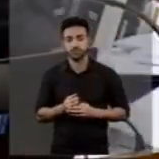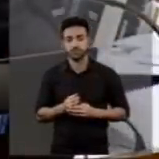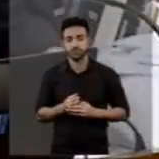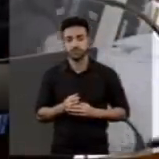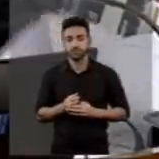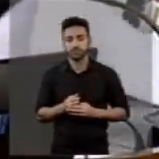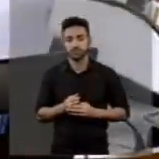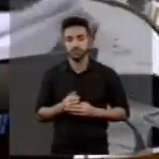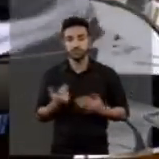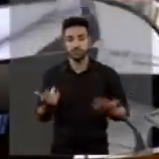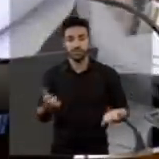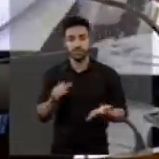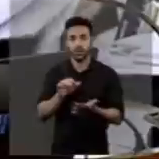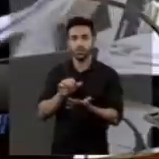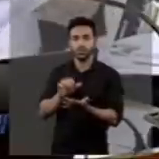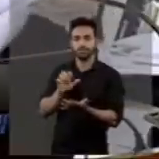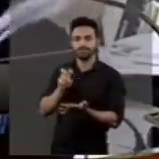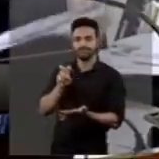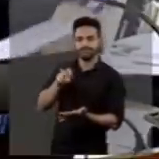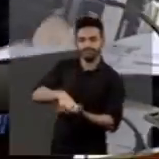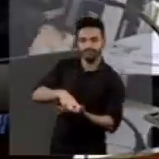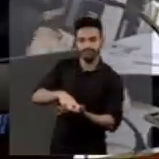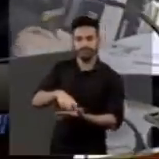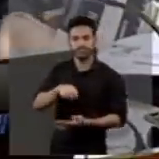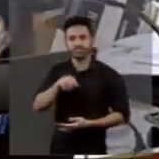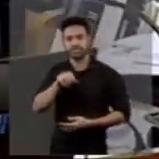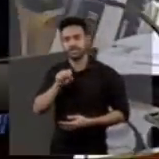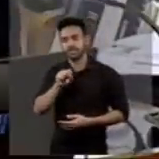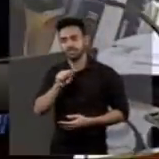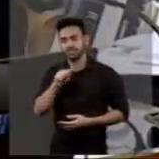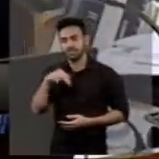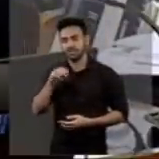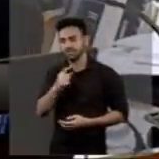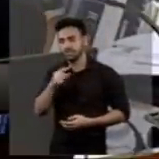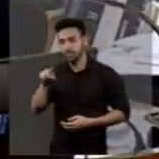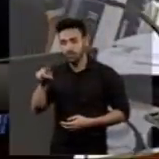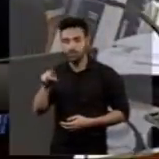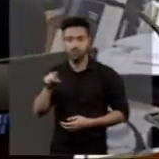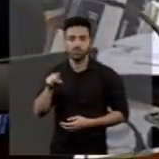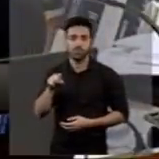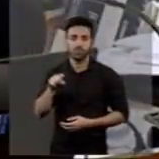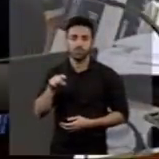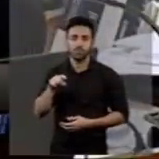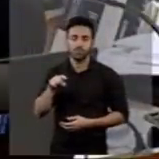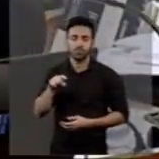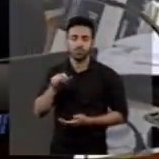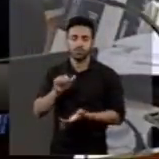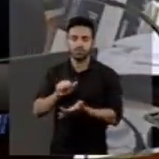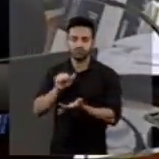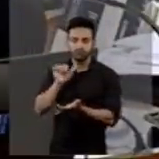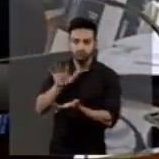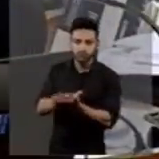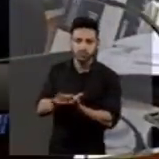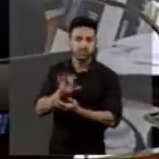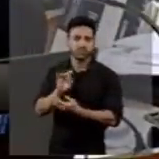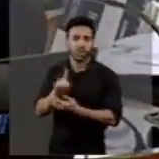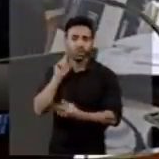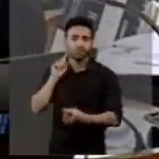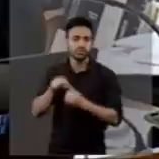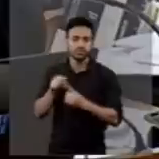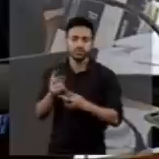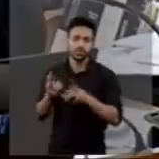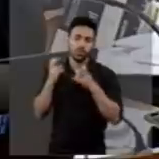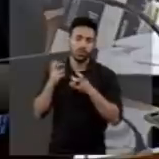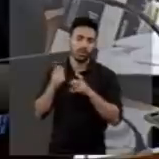sanção aqui não me parece uma sanção criada tão somente para cobrar